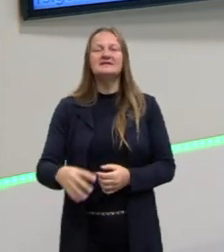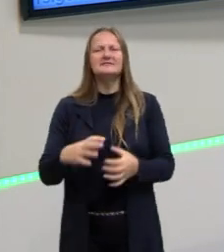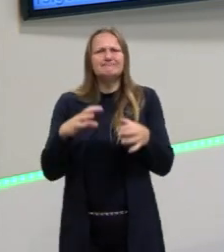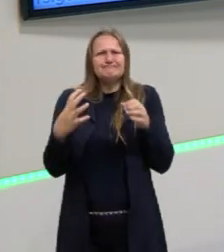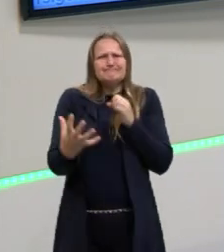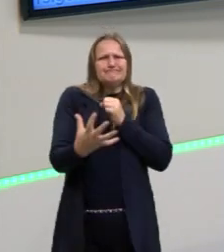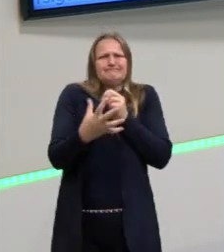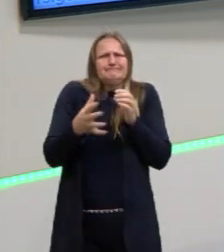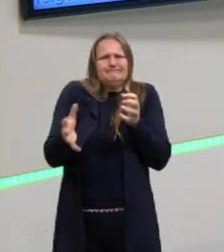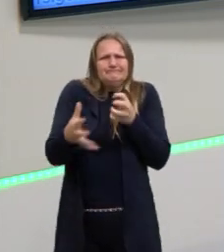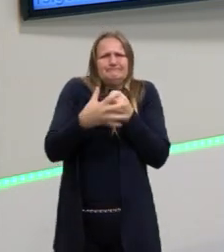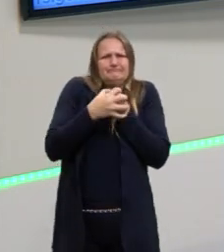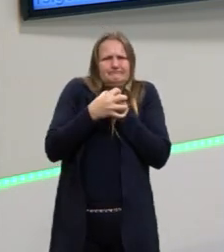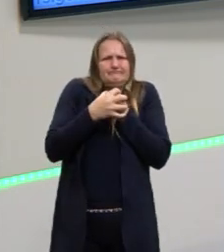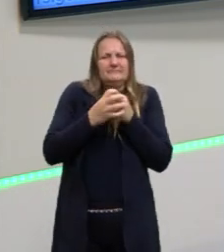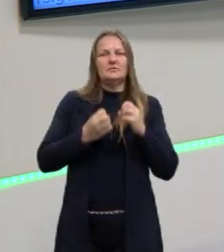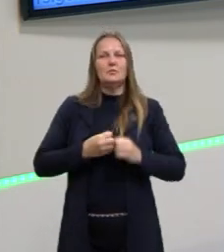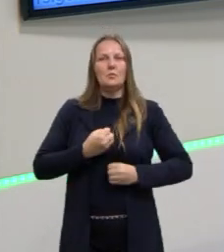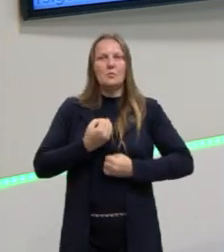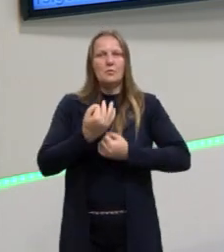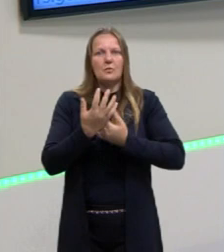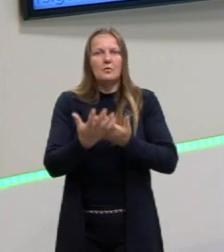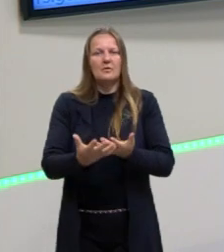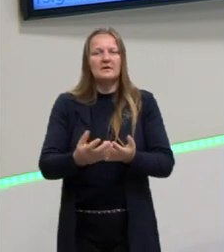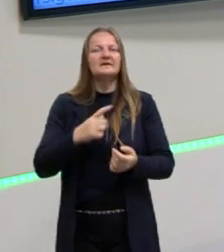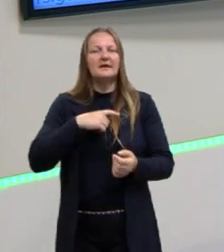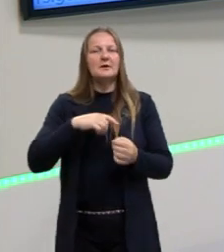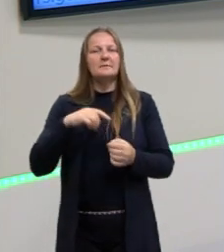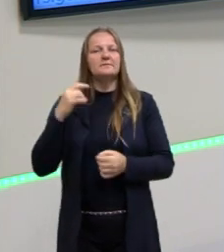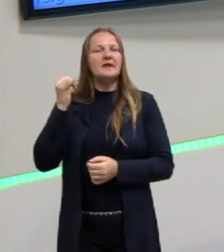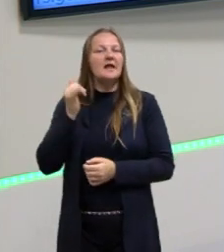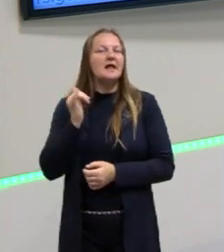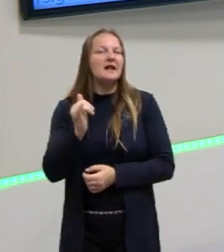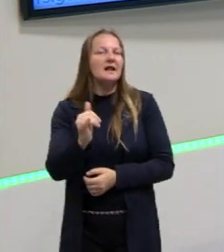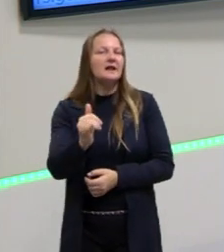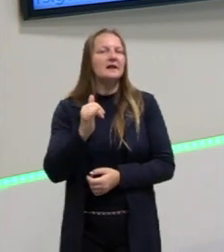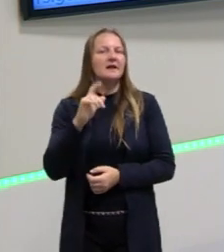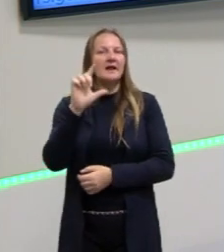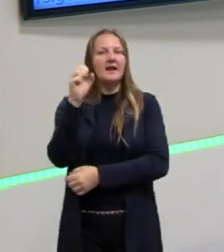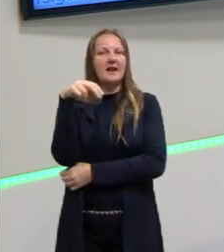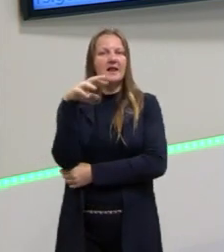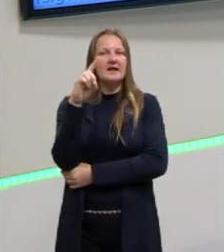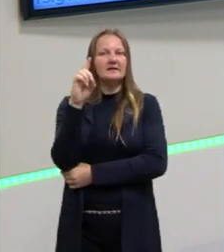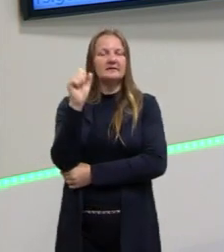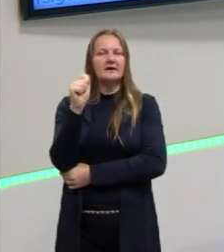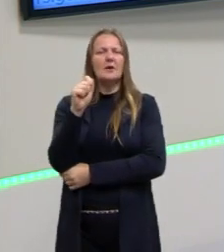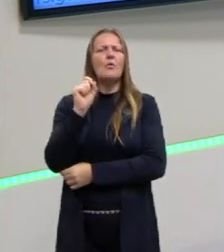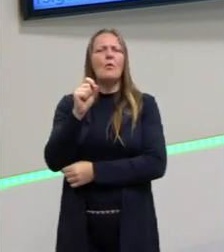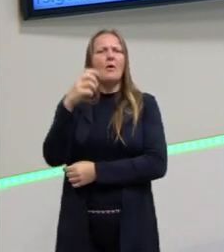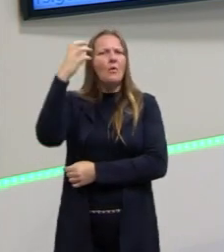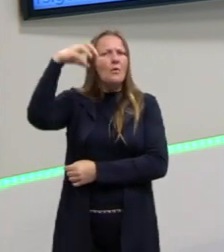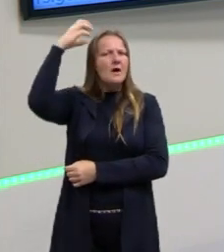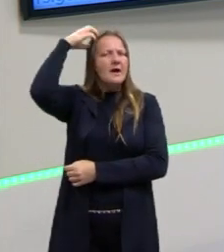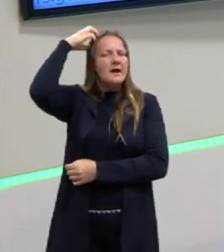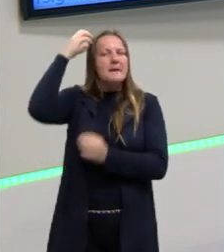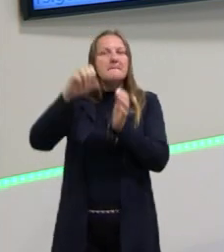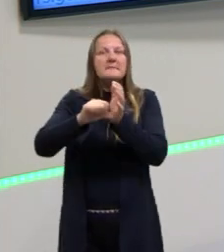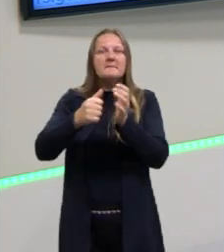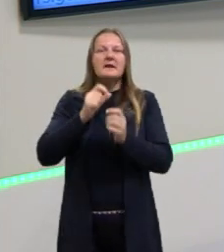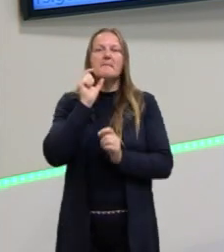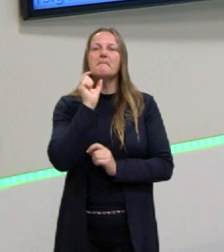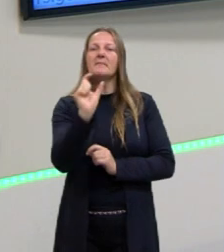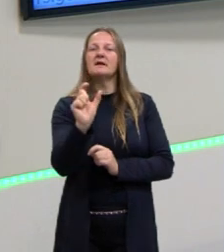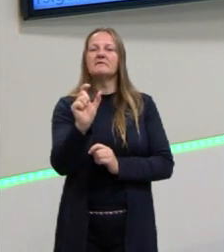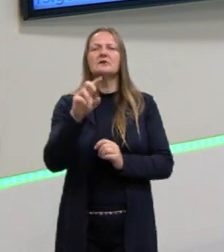ah uma certa forma lenda né que um rei queria saber de que forma qual seria a primeira palavra que a criança falaria